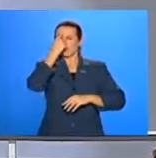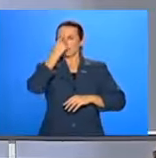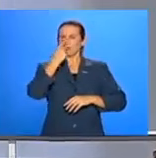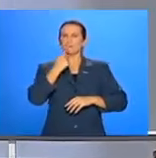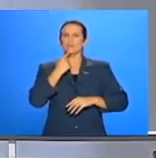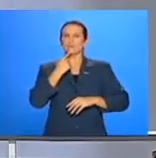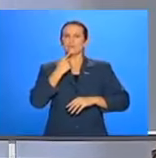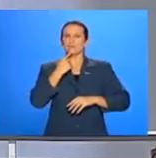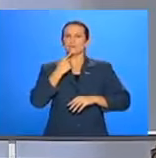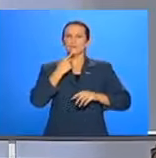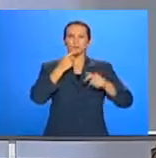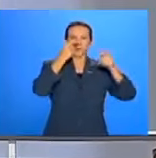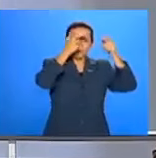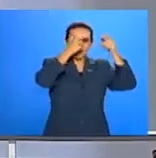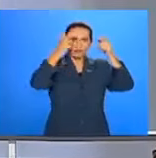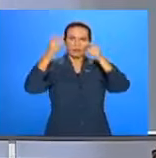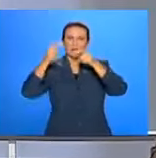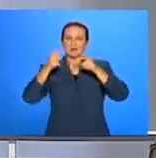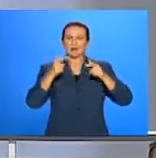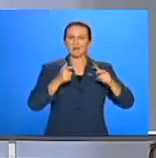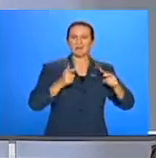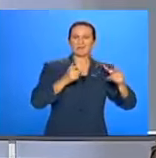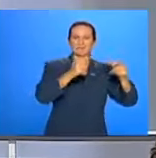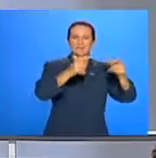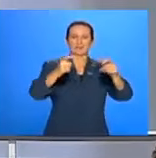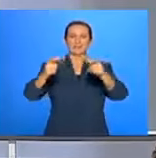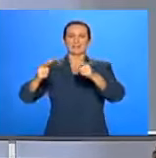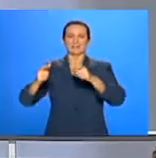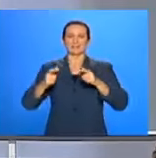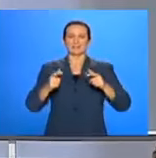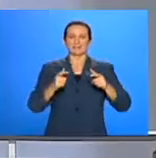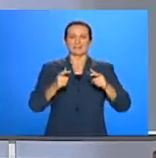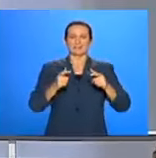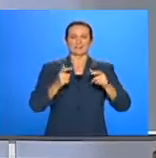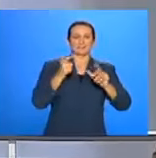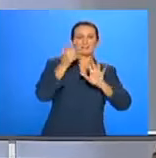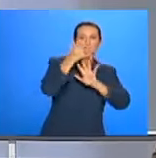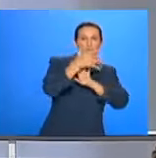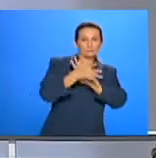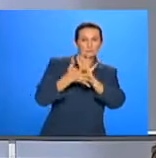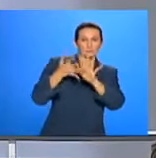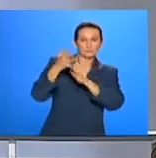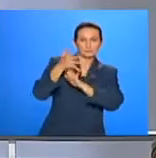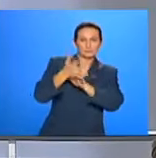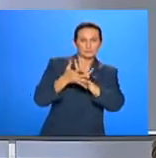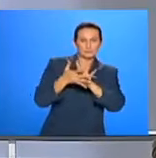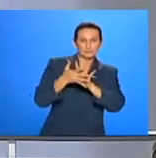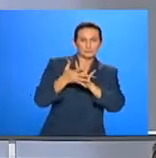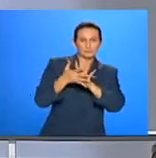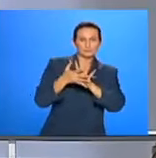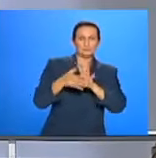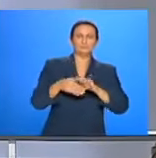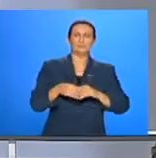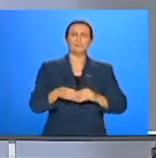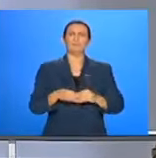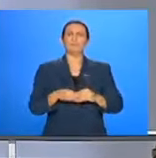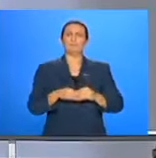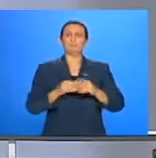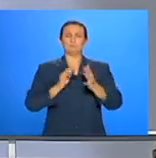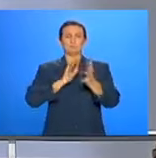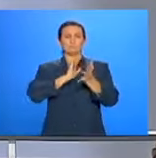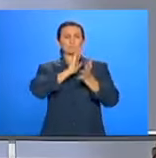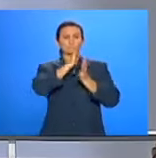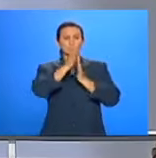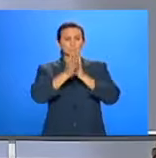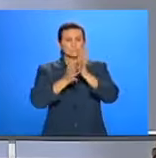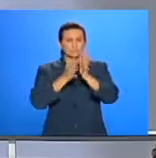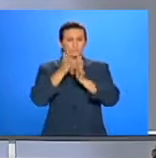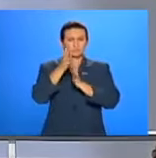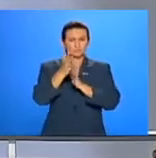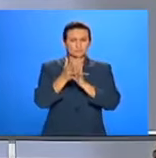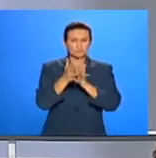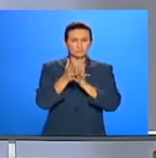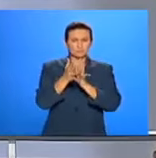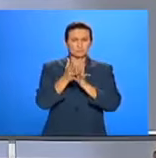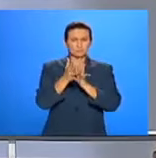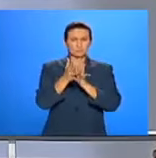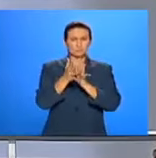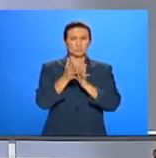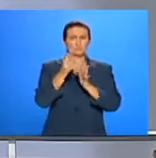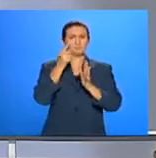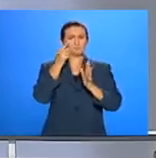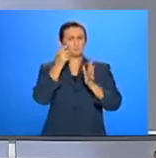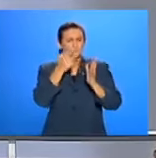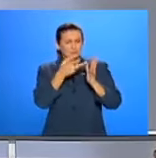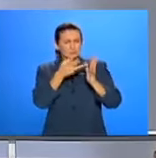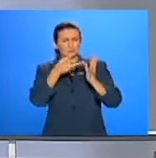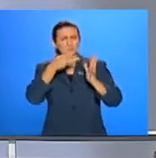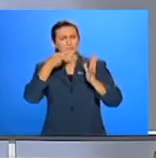no espaço onde esses sinais são feitos. Nas línguas de sinais, podem ser encontrados